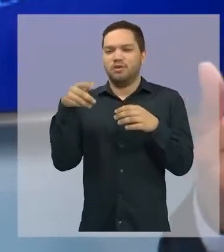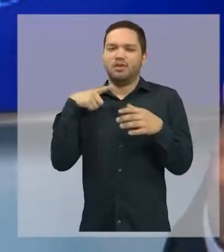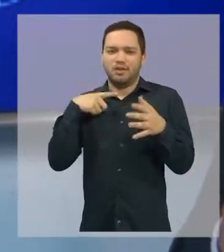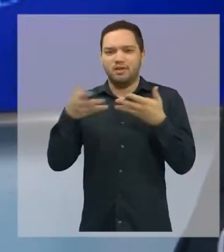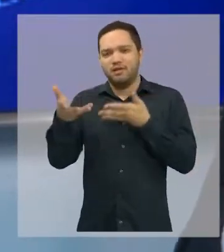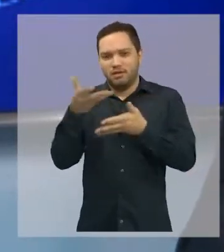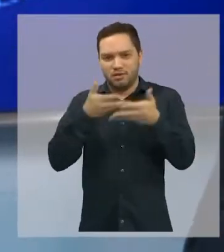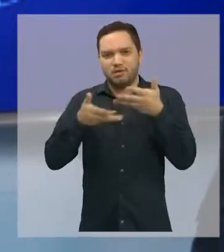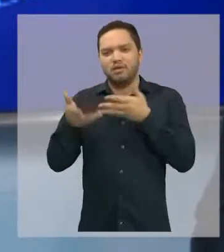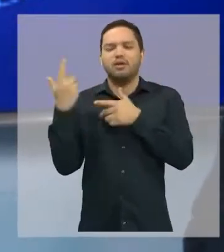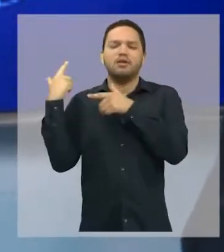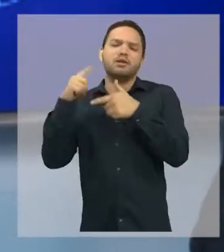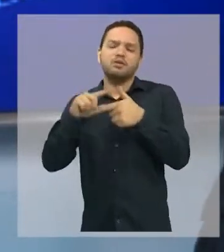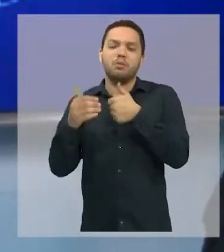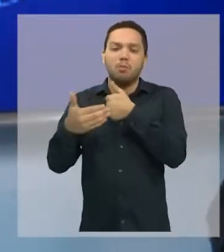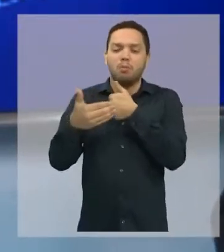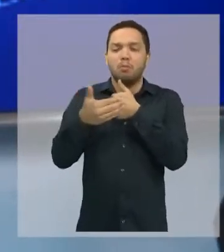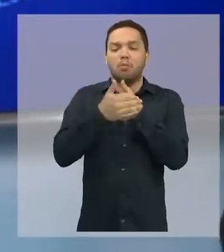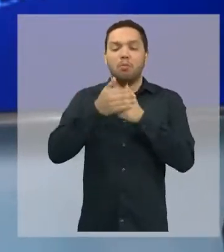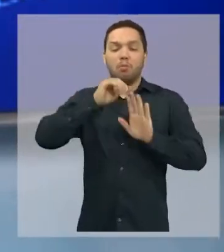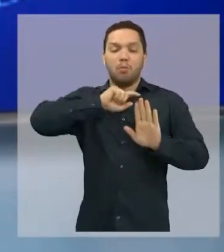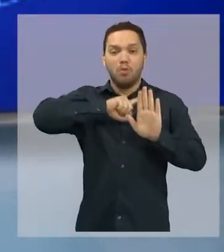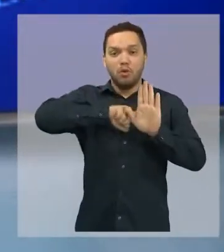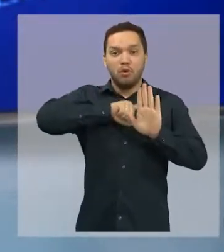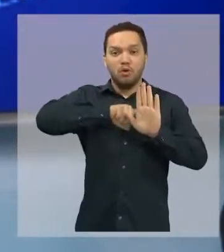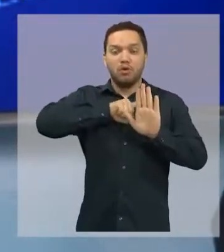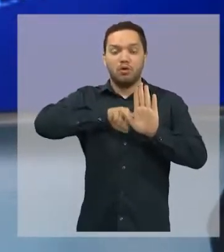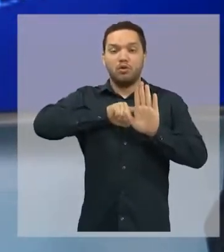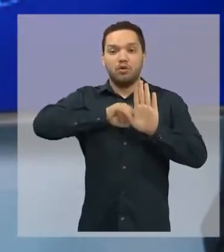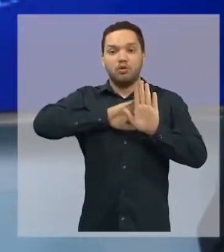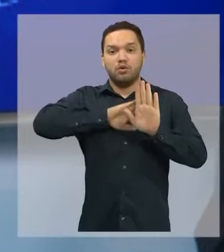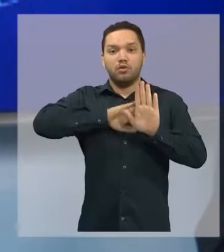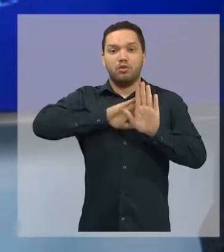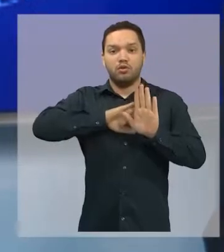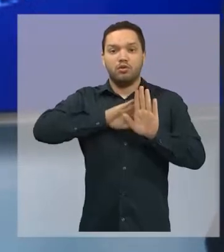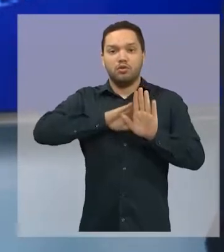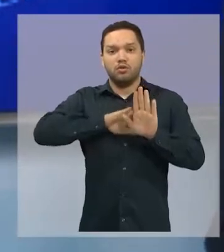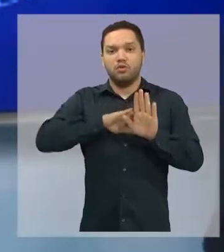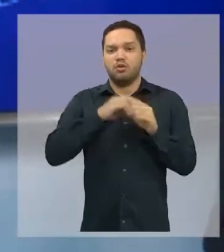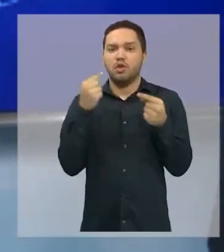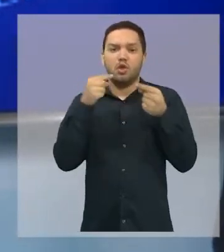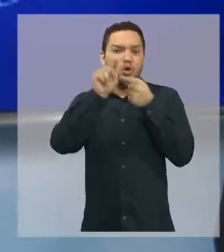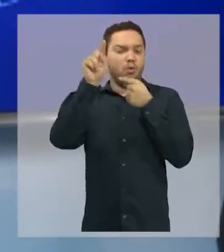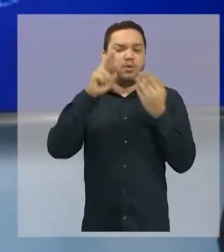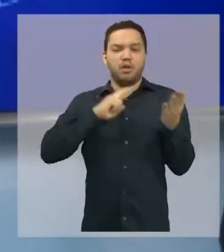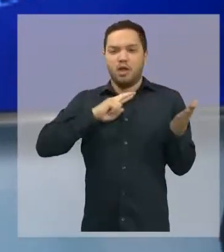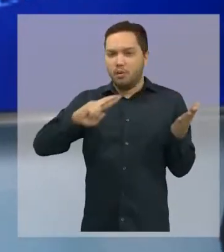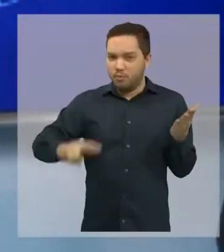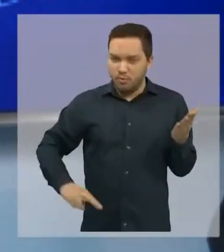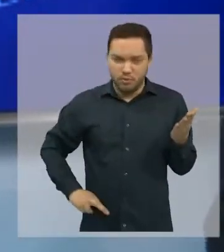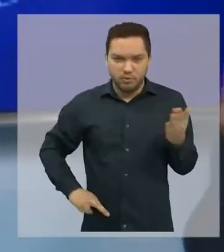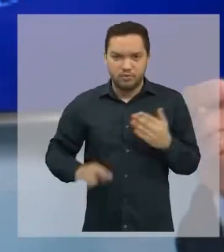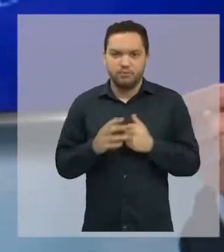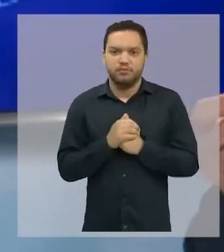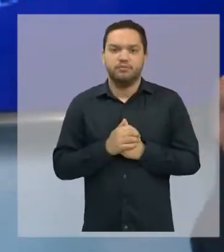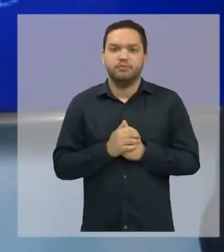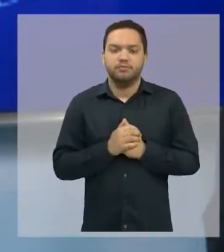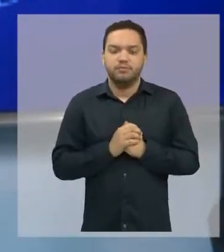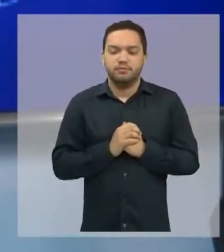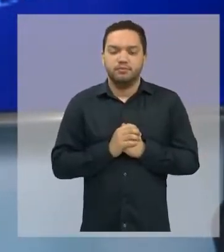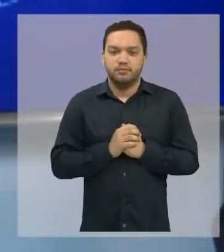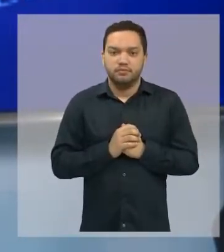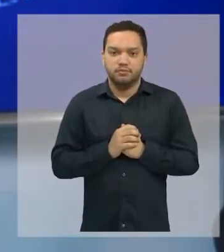esconde por trás dessa tradição são ações e práticas não republicanas de parte